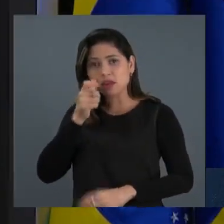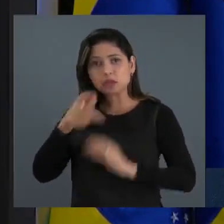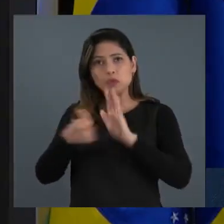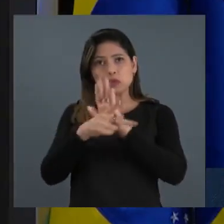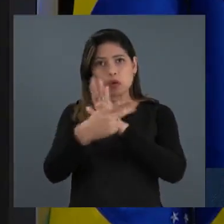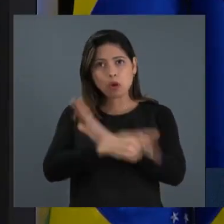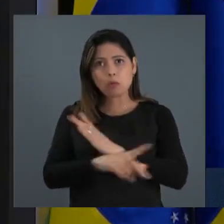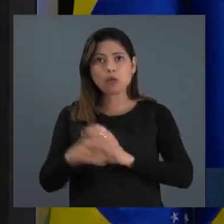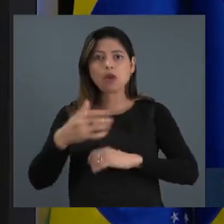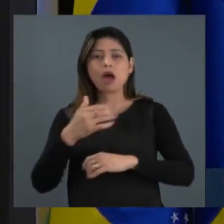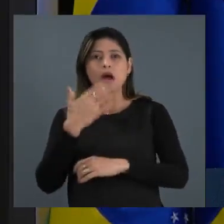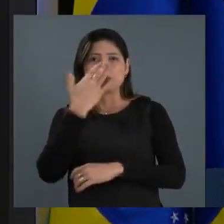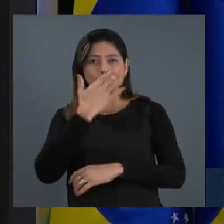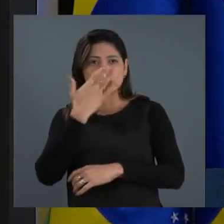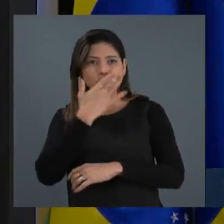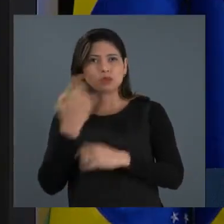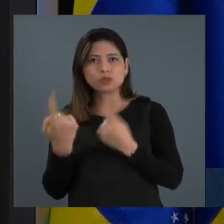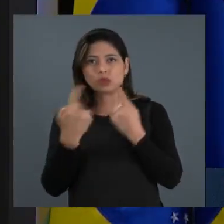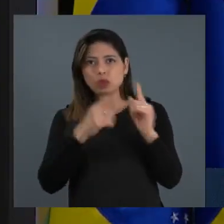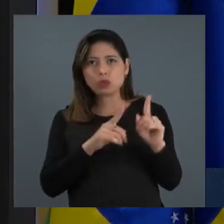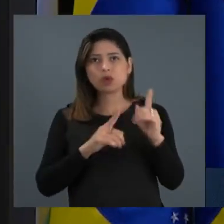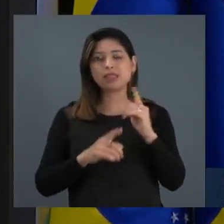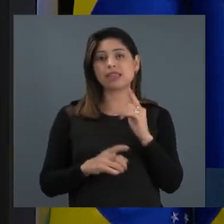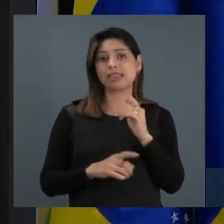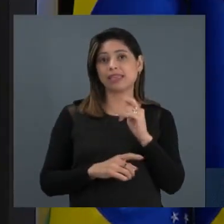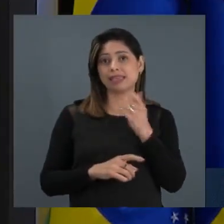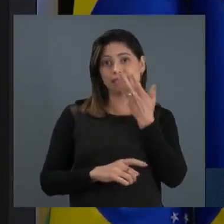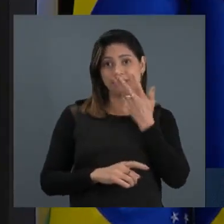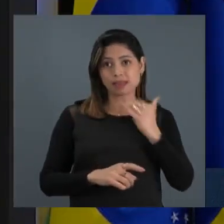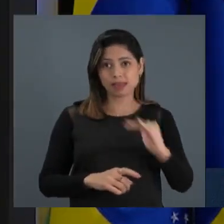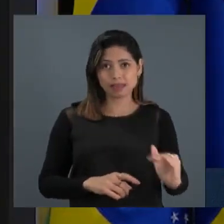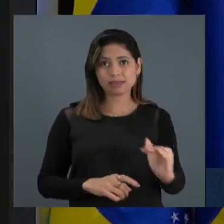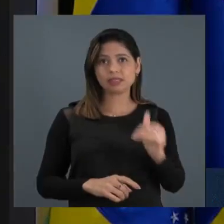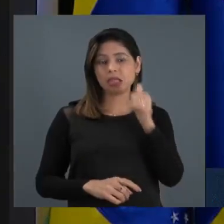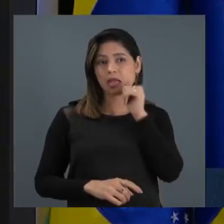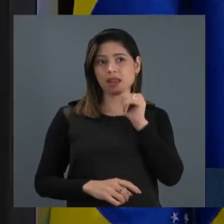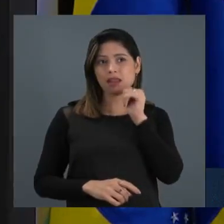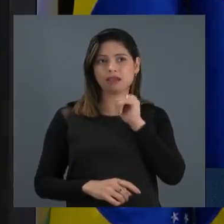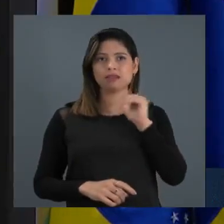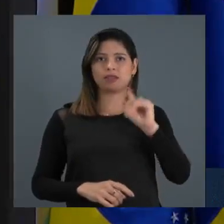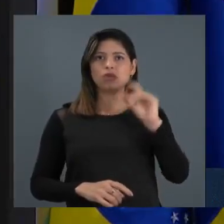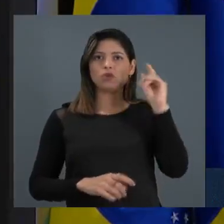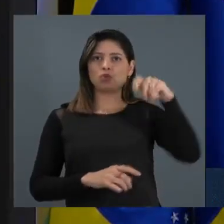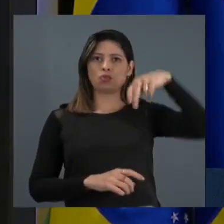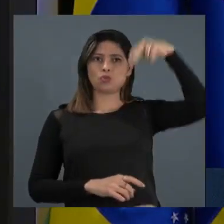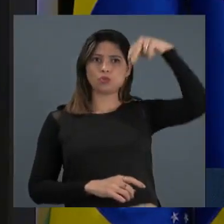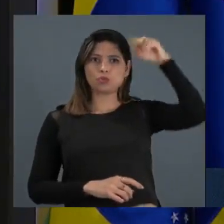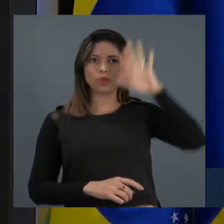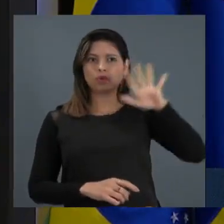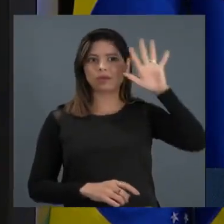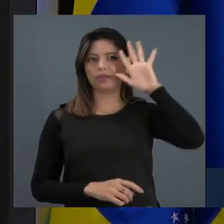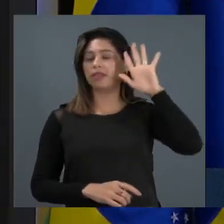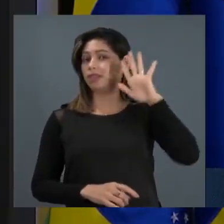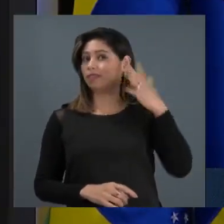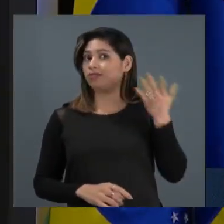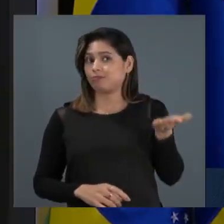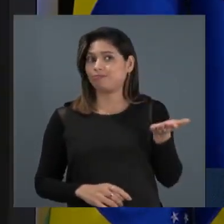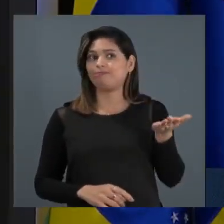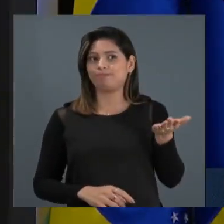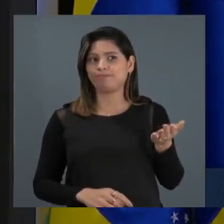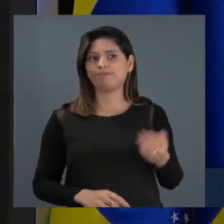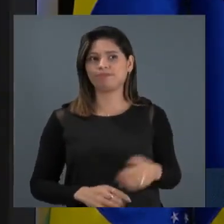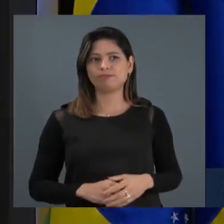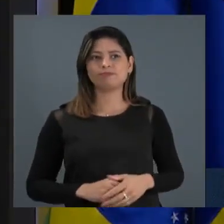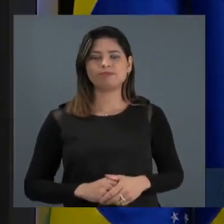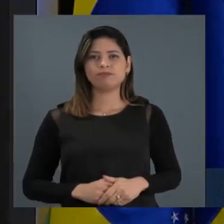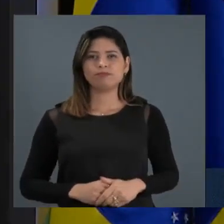somos vítimas disso, as nossas meninas do Nordeste. Então, é uma falácia que isso atrai